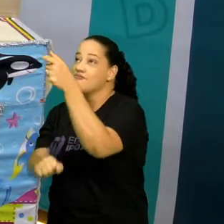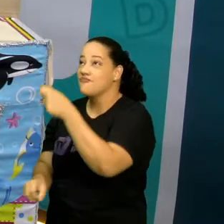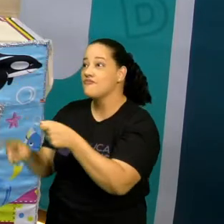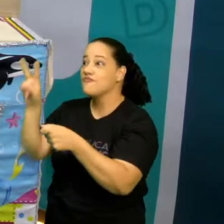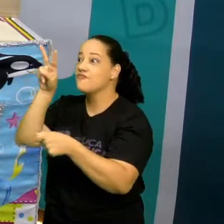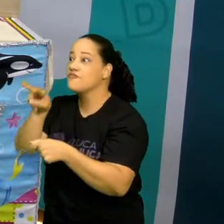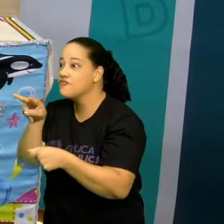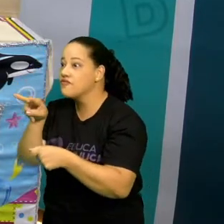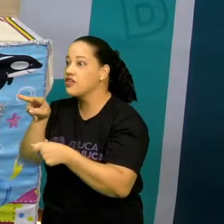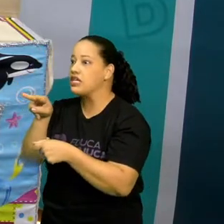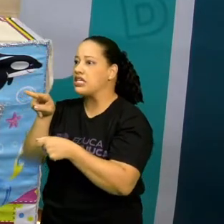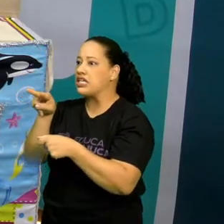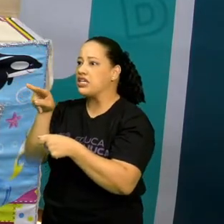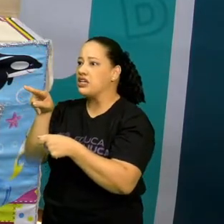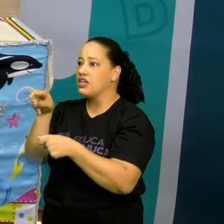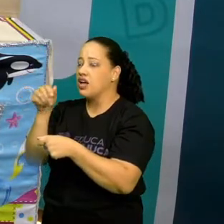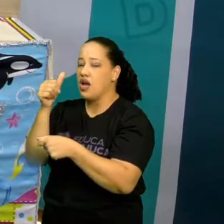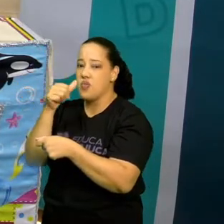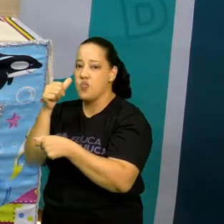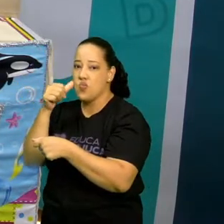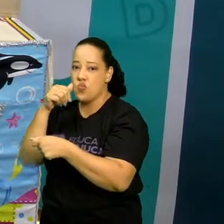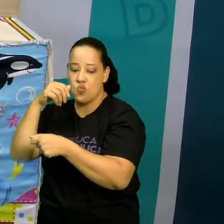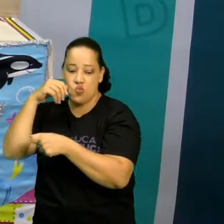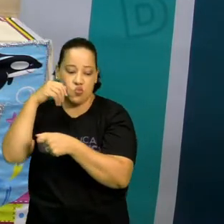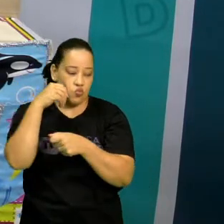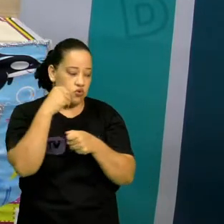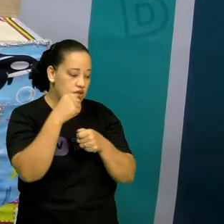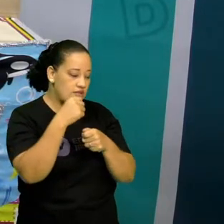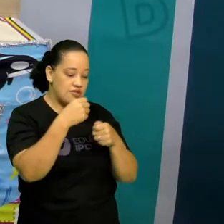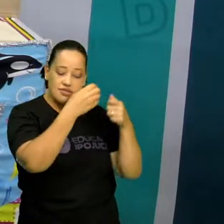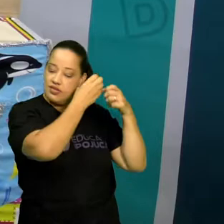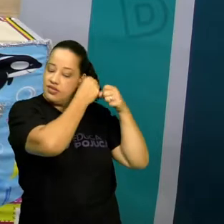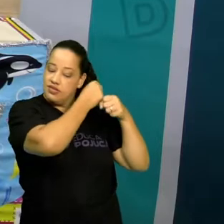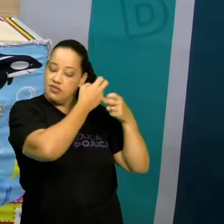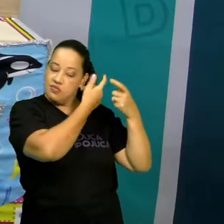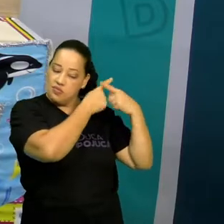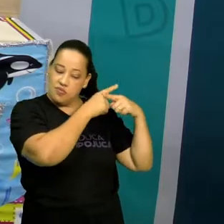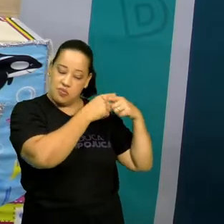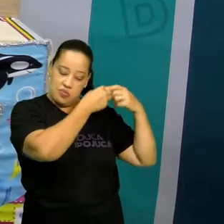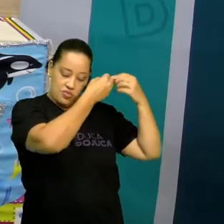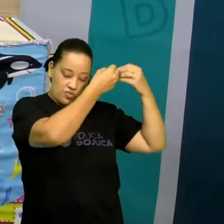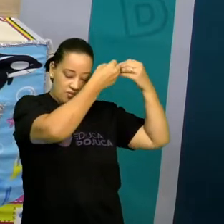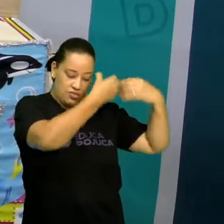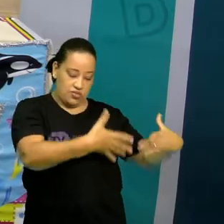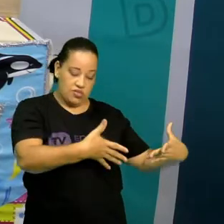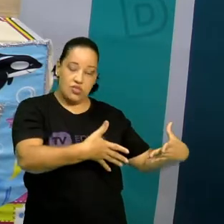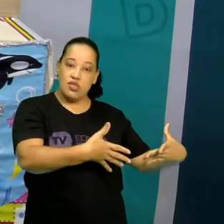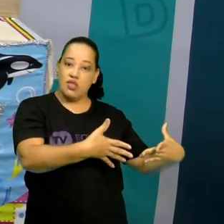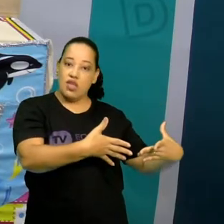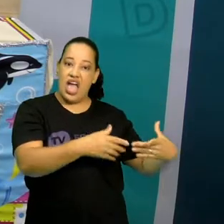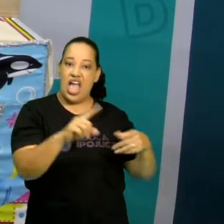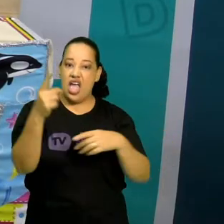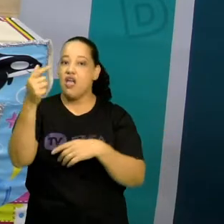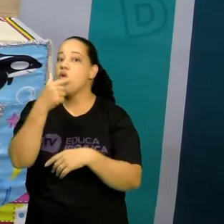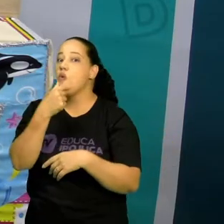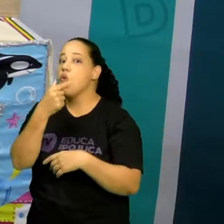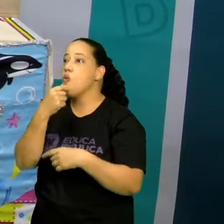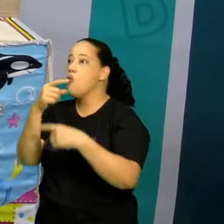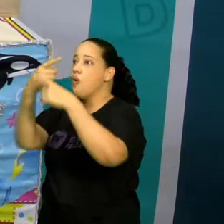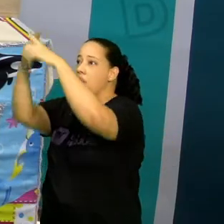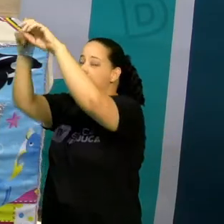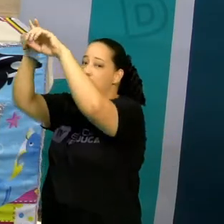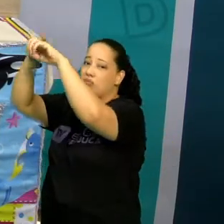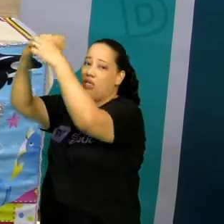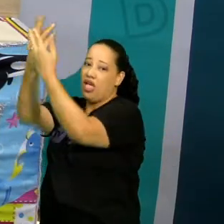ela soltou a trança leiturinha e ele caiu crianças